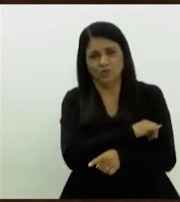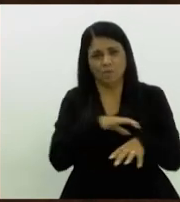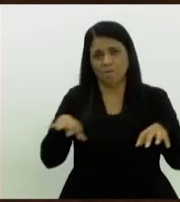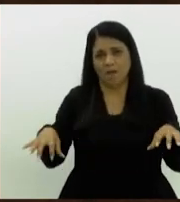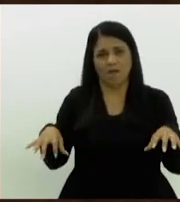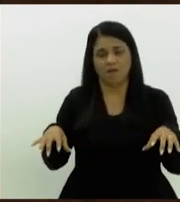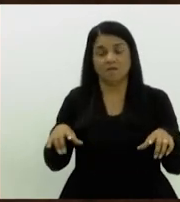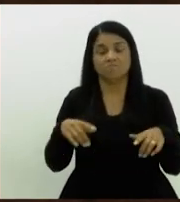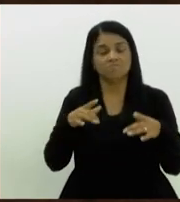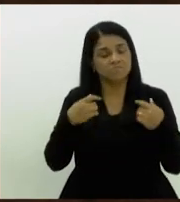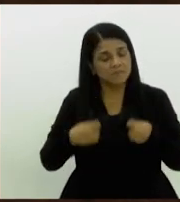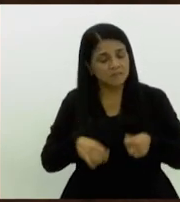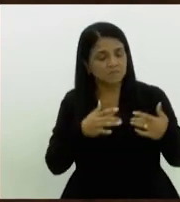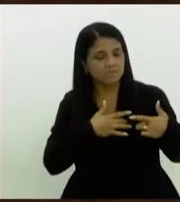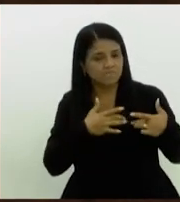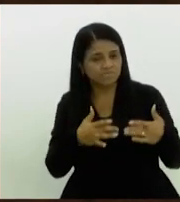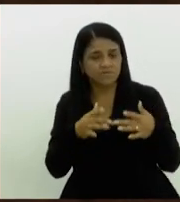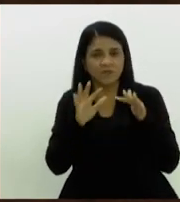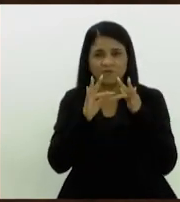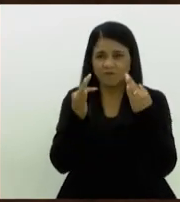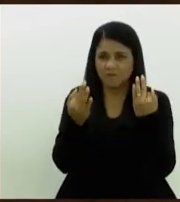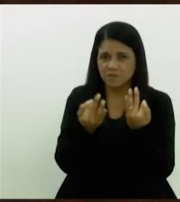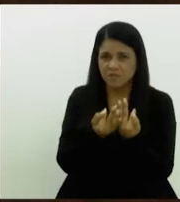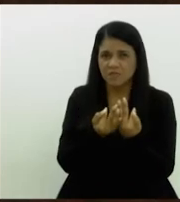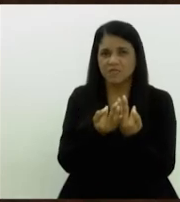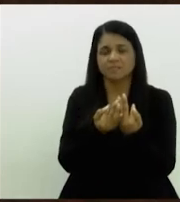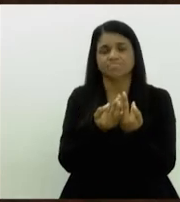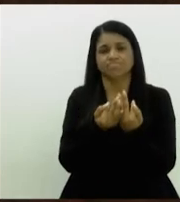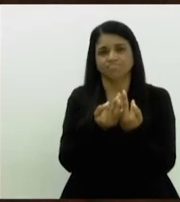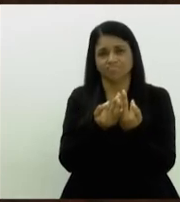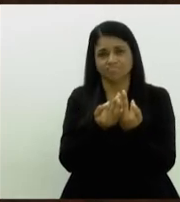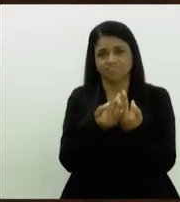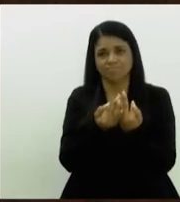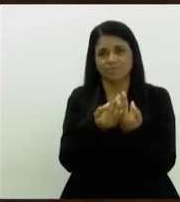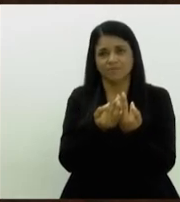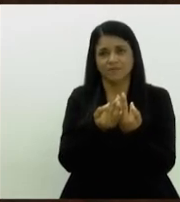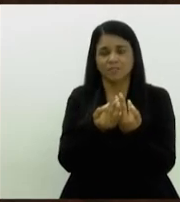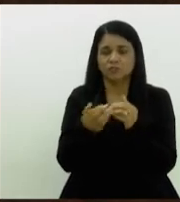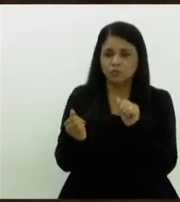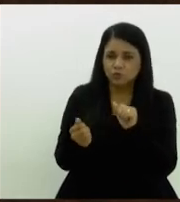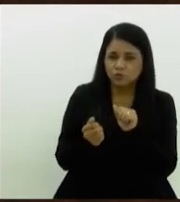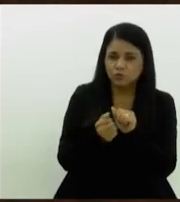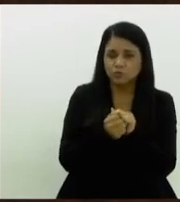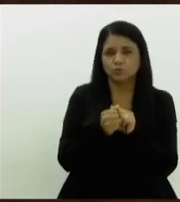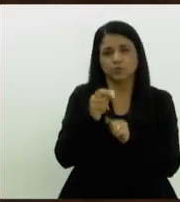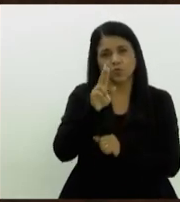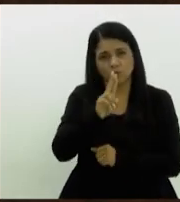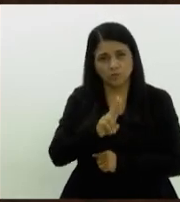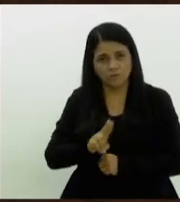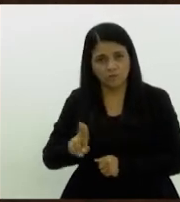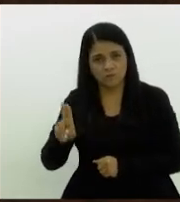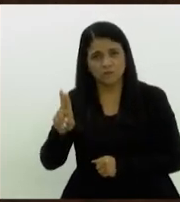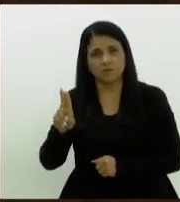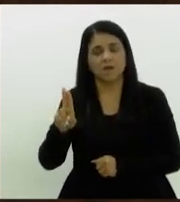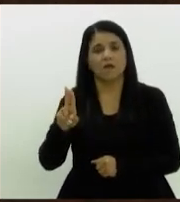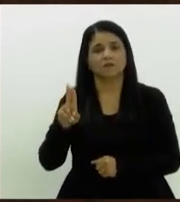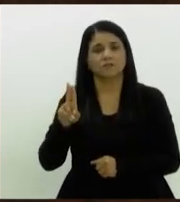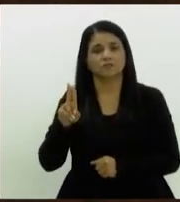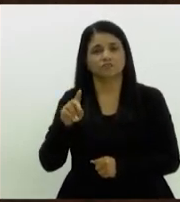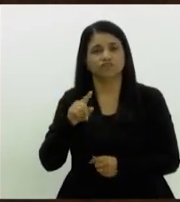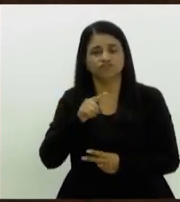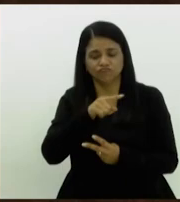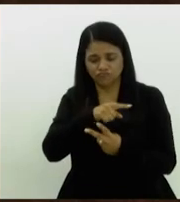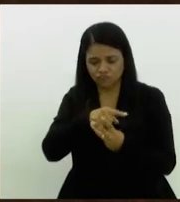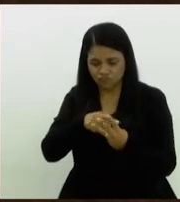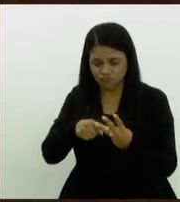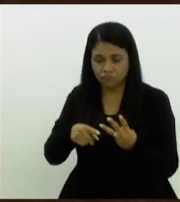nos solidarizar com essa família, nos colocar aqui ao lado da universidade, que faz os seus 3 dias